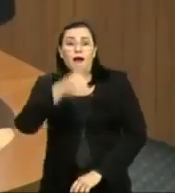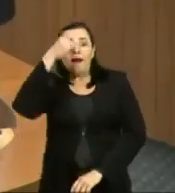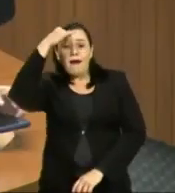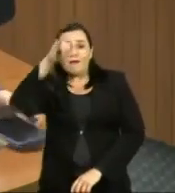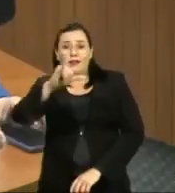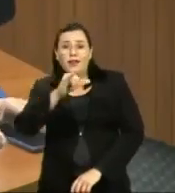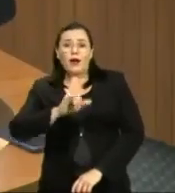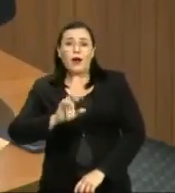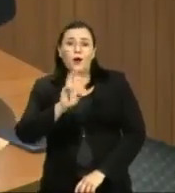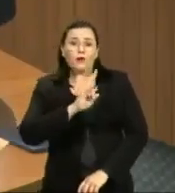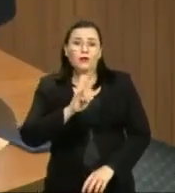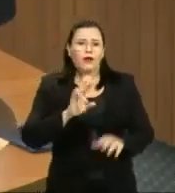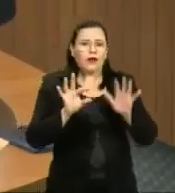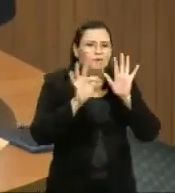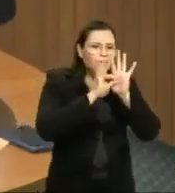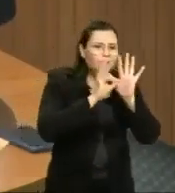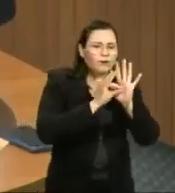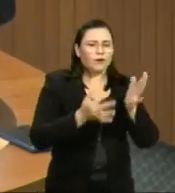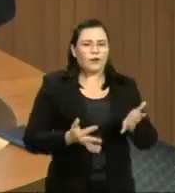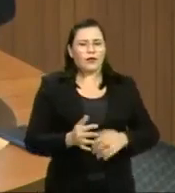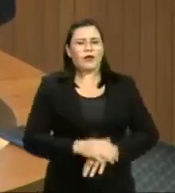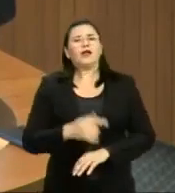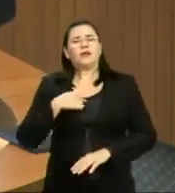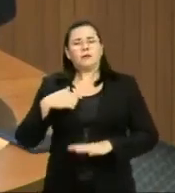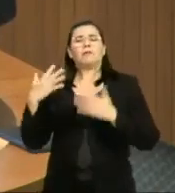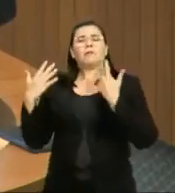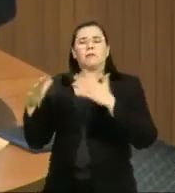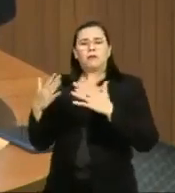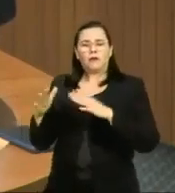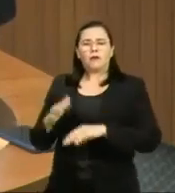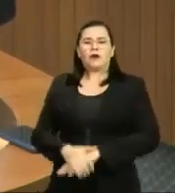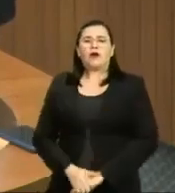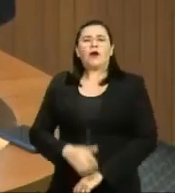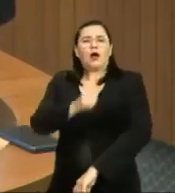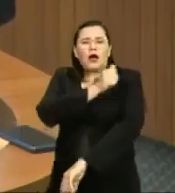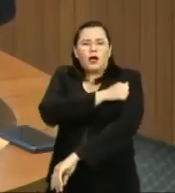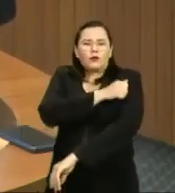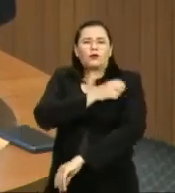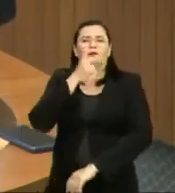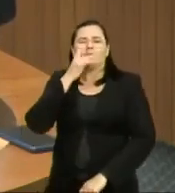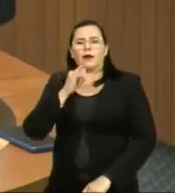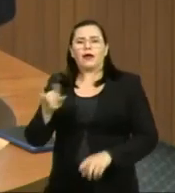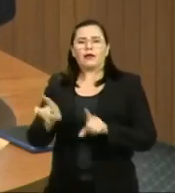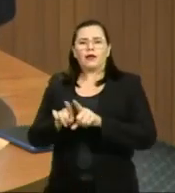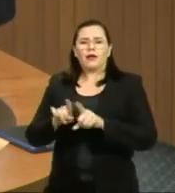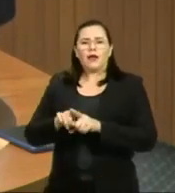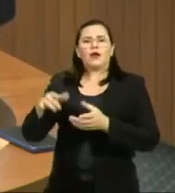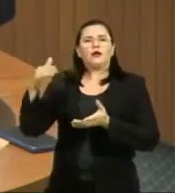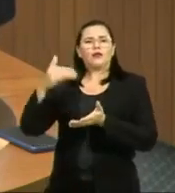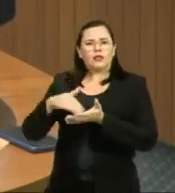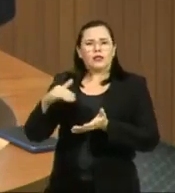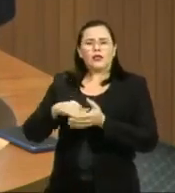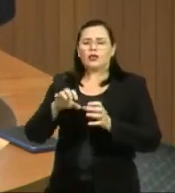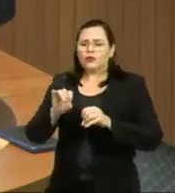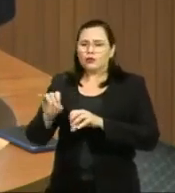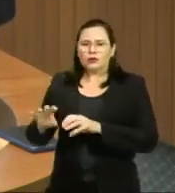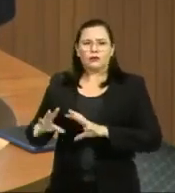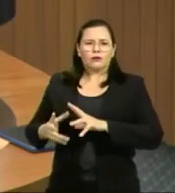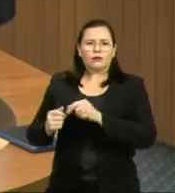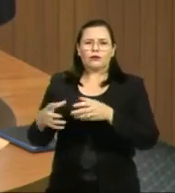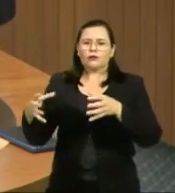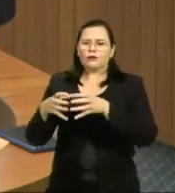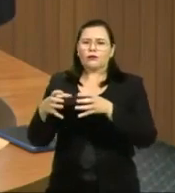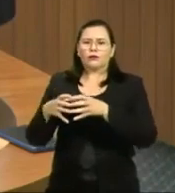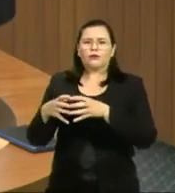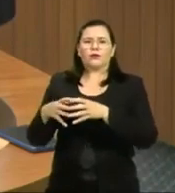alunos, pais, ao gestor, secretários de educação, de esportes, toda a equipe do